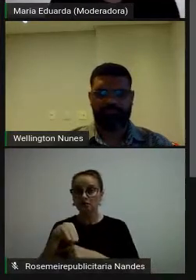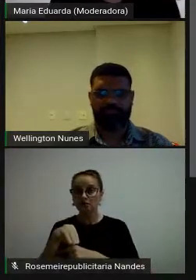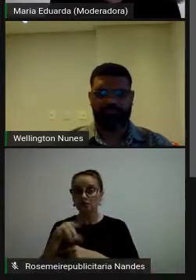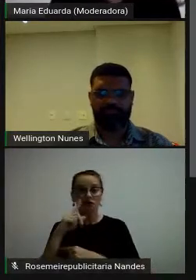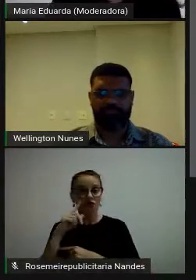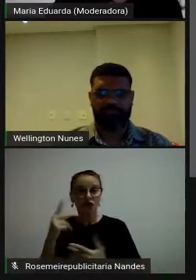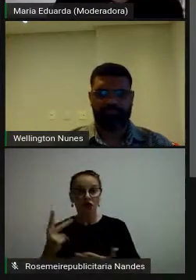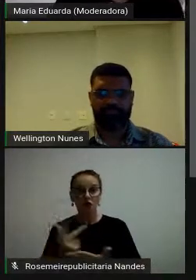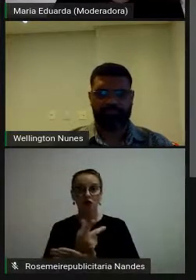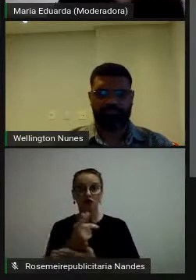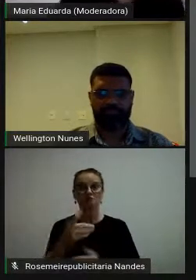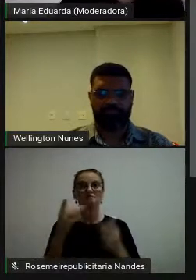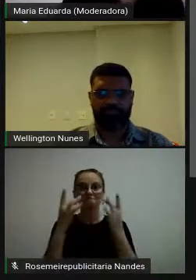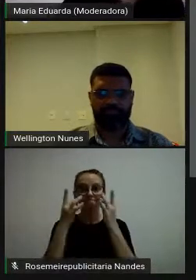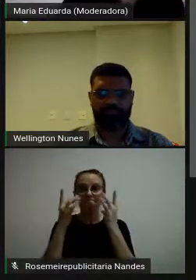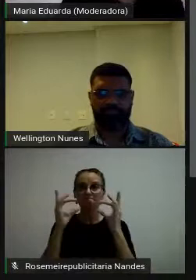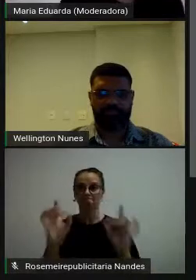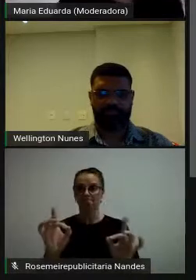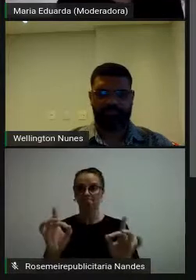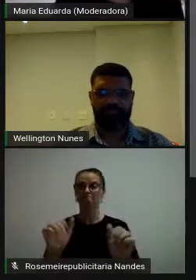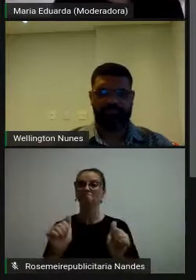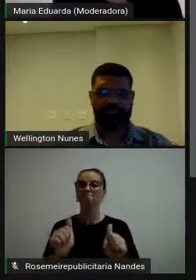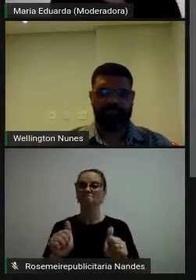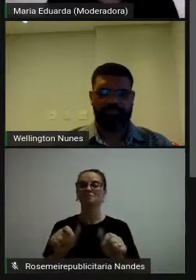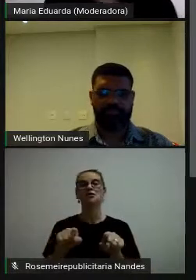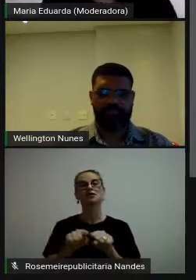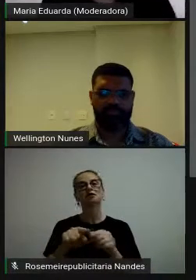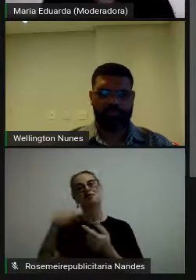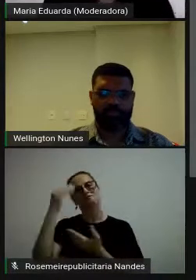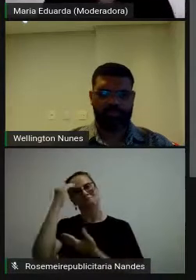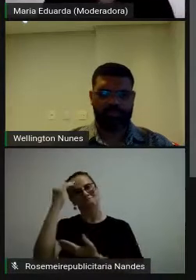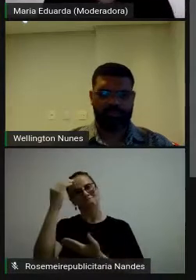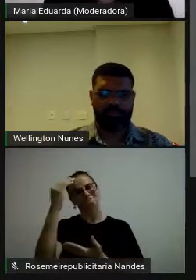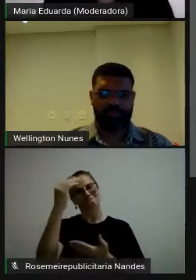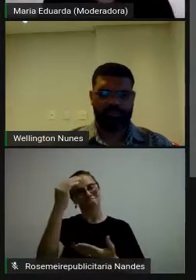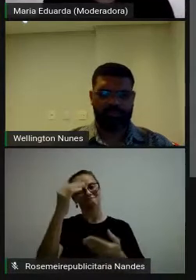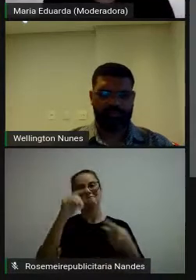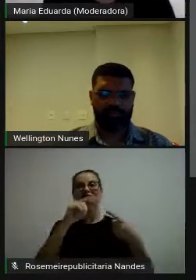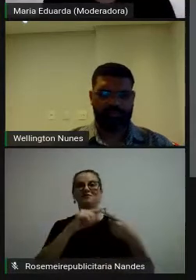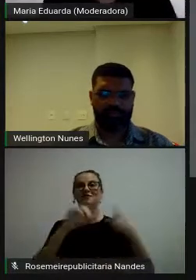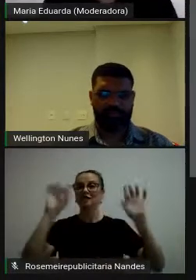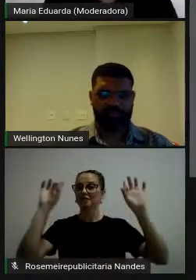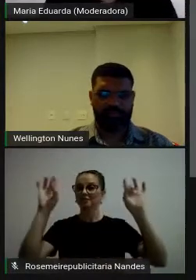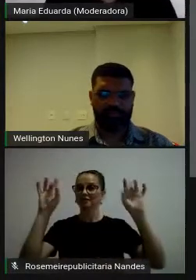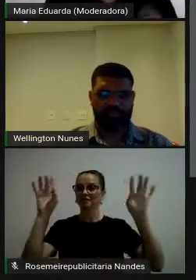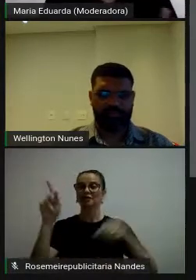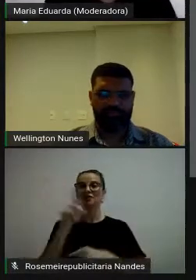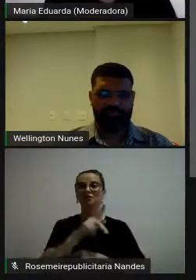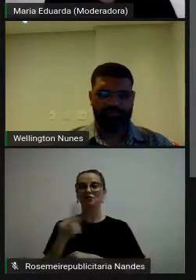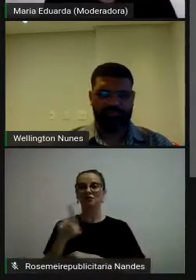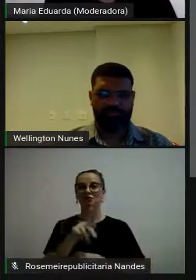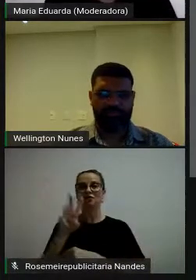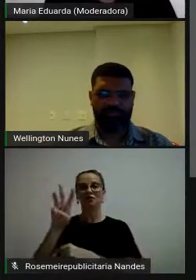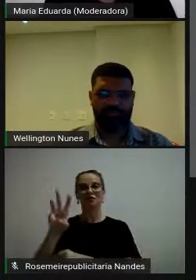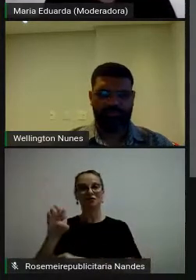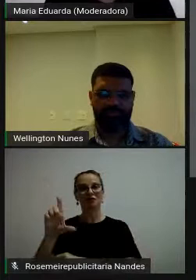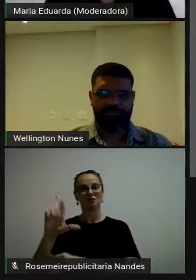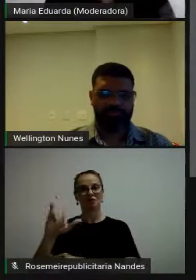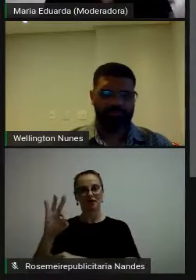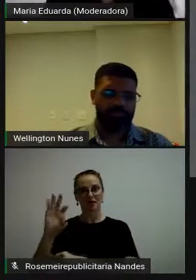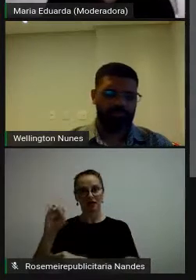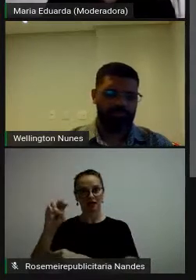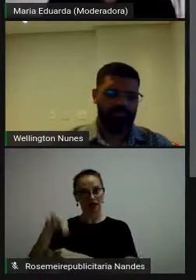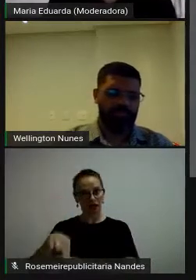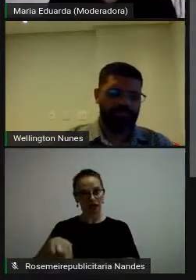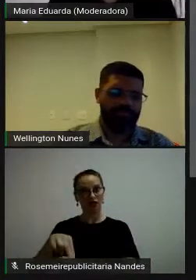detalhes. Além disso, nós queremos agradecer, em especial, o nosso convidado, o professor Wellington, que dedicou o tempo dele para estar aqui conosco,